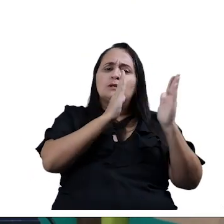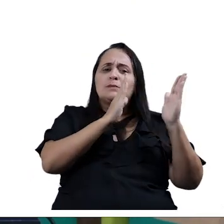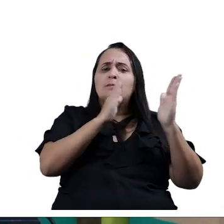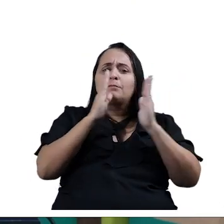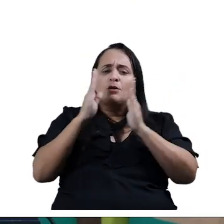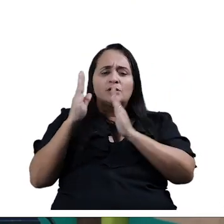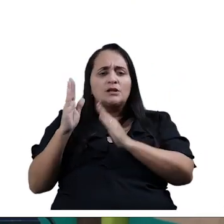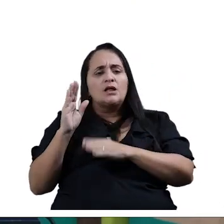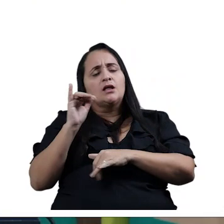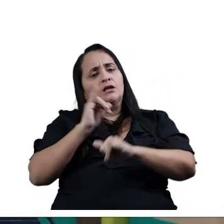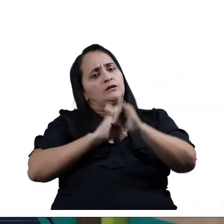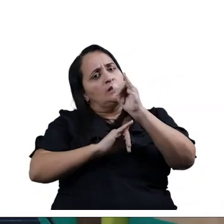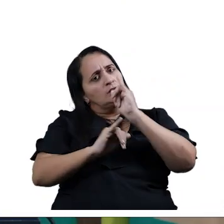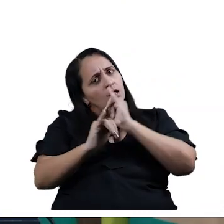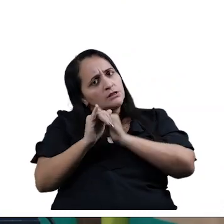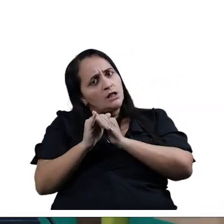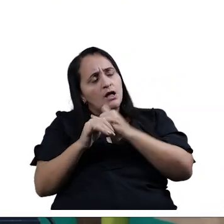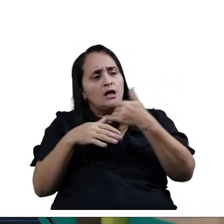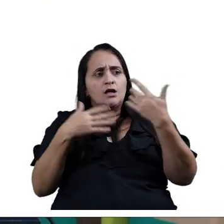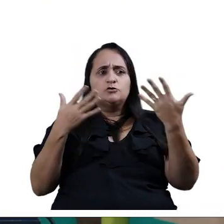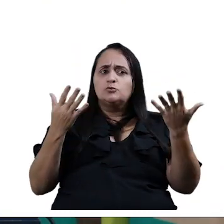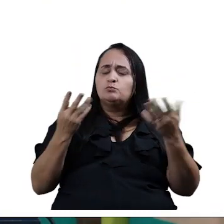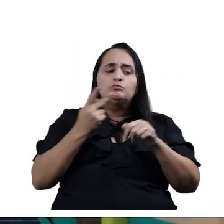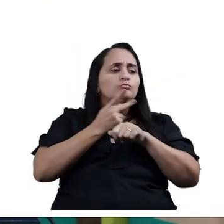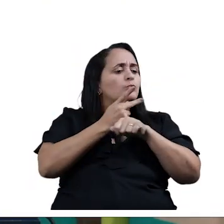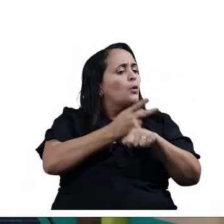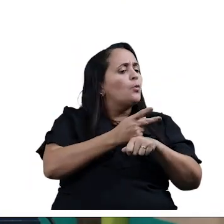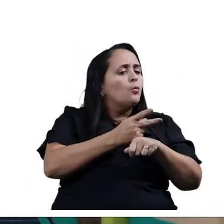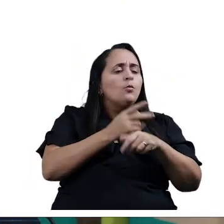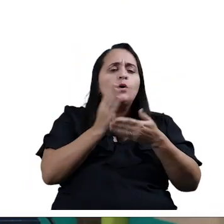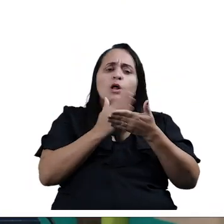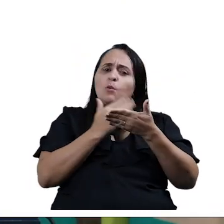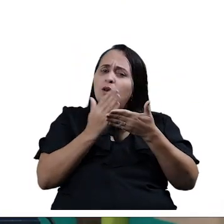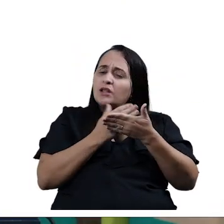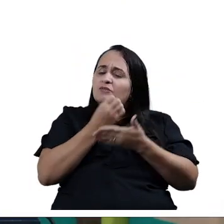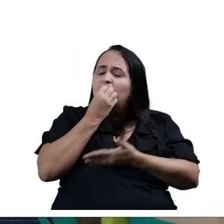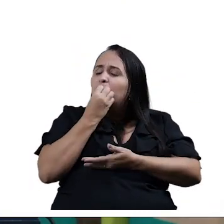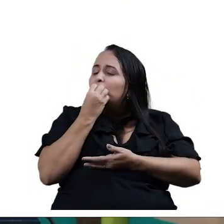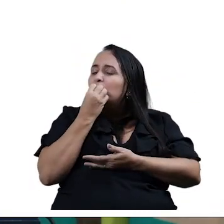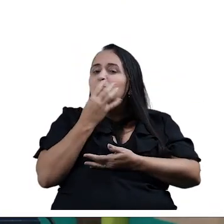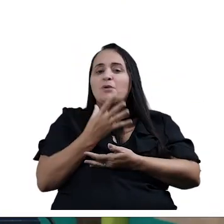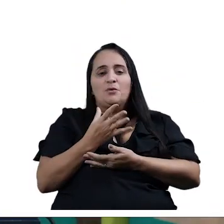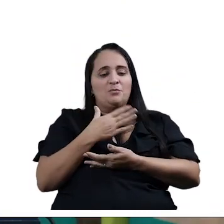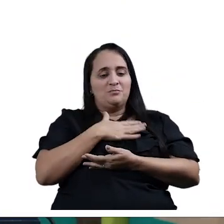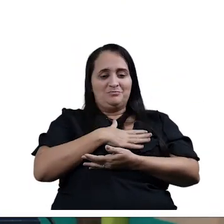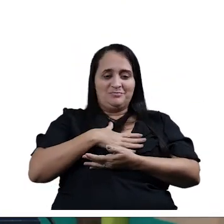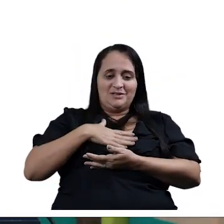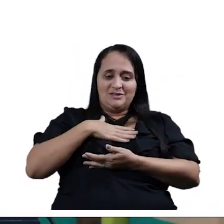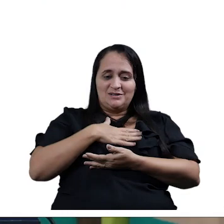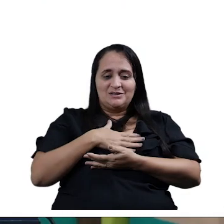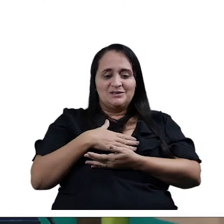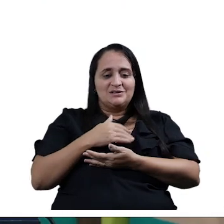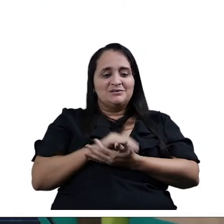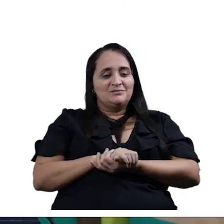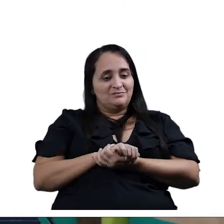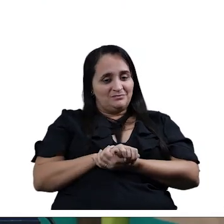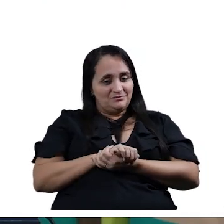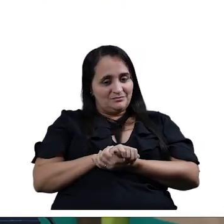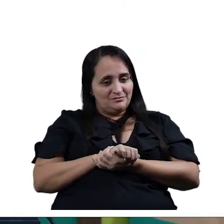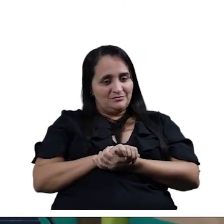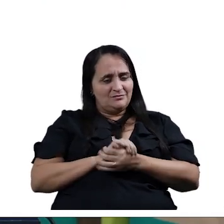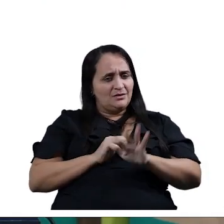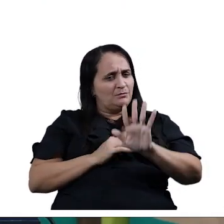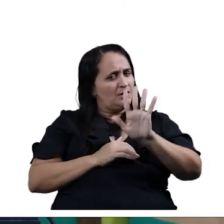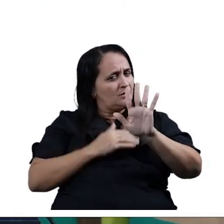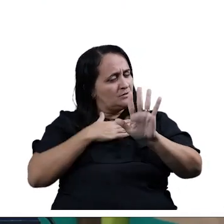da escola, na internet, né? Busque de alguma maneira esse livro, tenha prazer em ler, porque você só vai melhorar seu